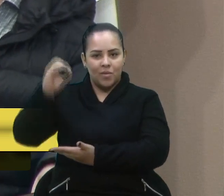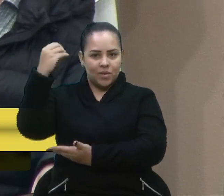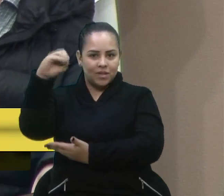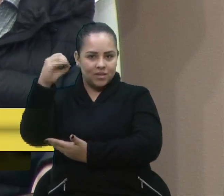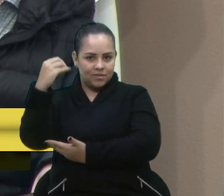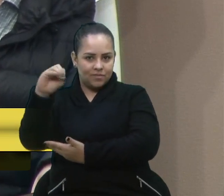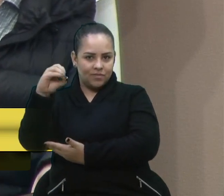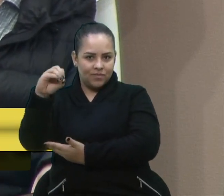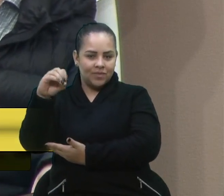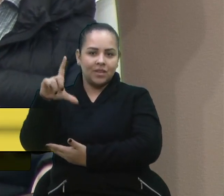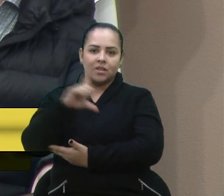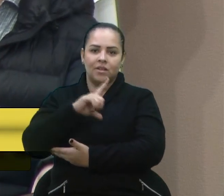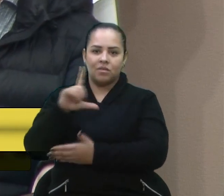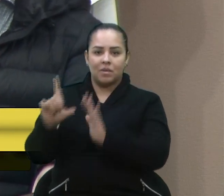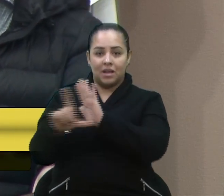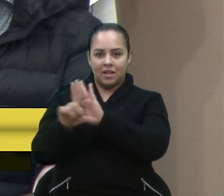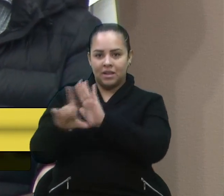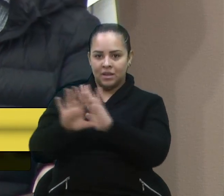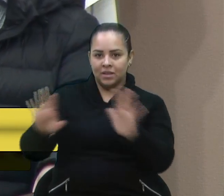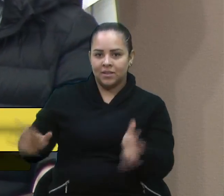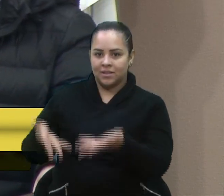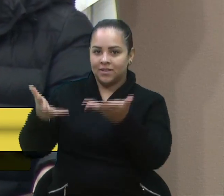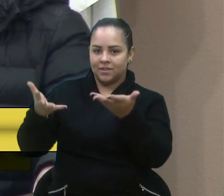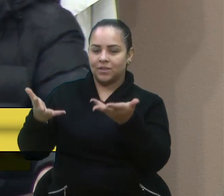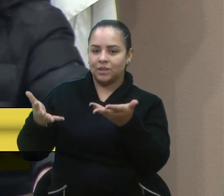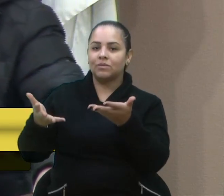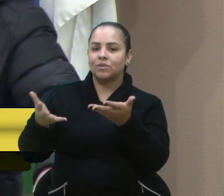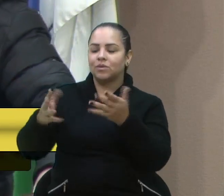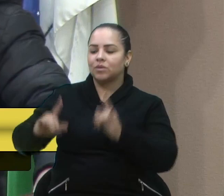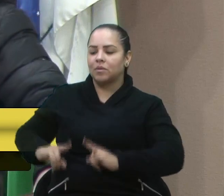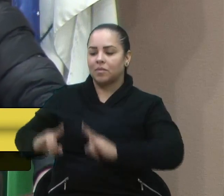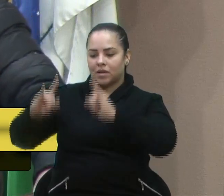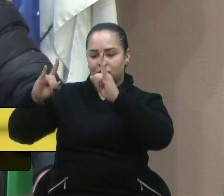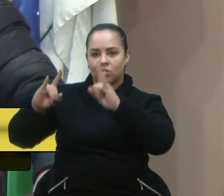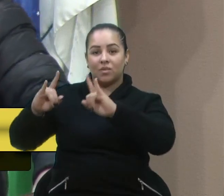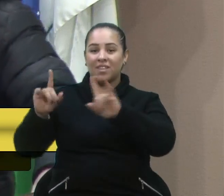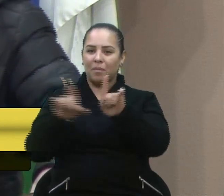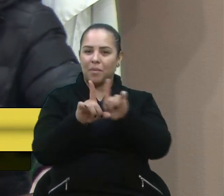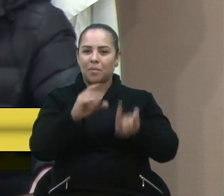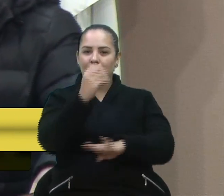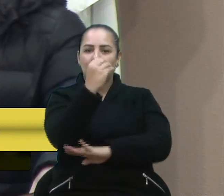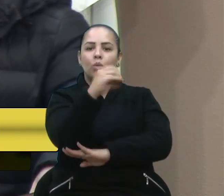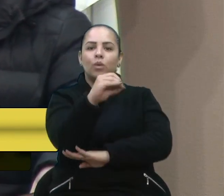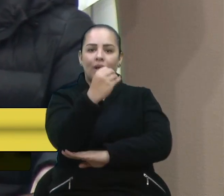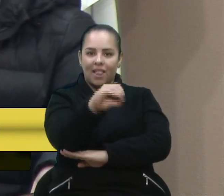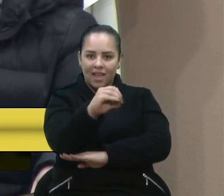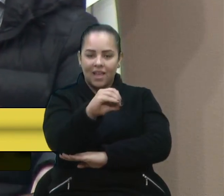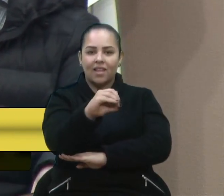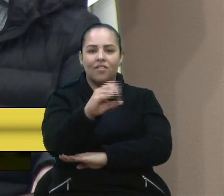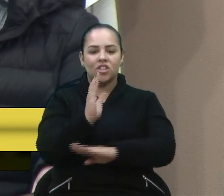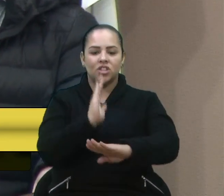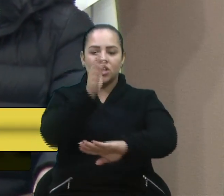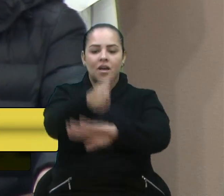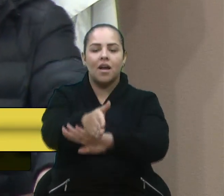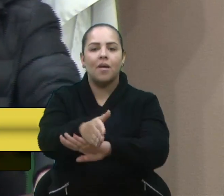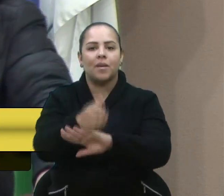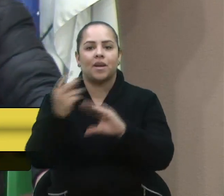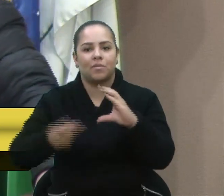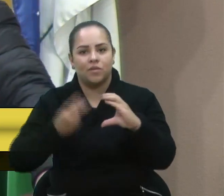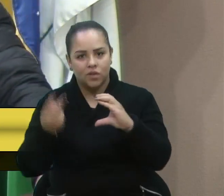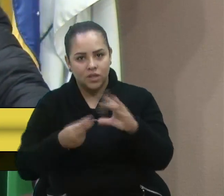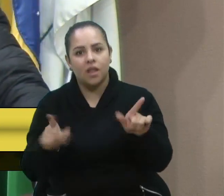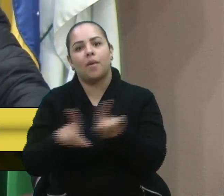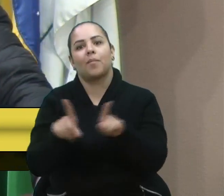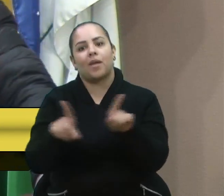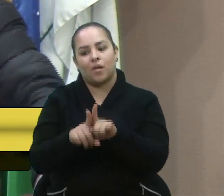Maria já tem uma lei de incentivo à ocupação e preservação de prédios, né? Porto Alegre deve encaminhar para a Câmara de Vereadores um projeto nesse sentido